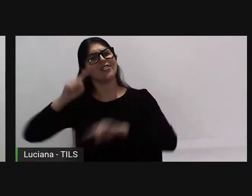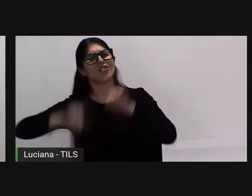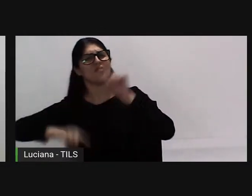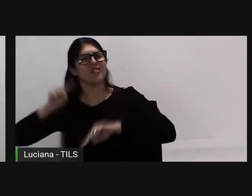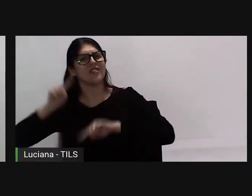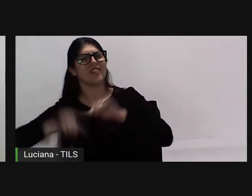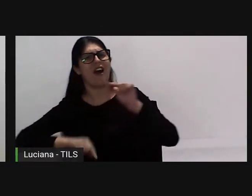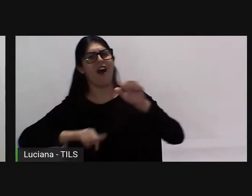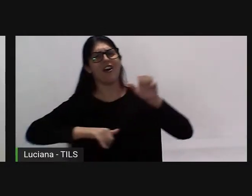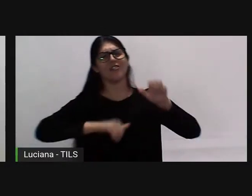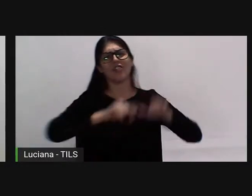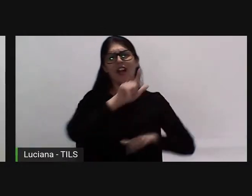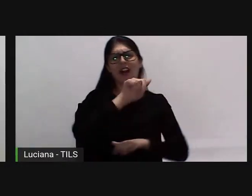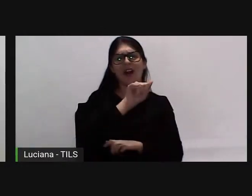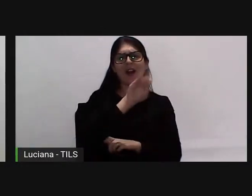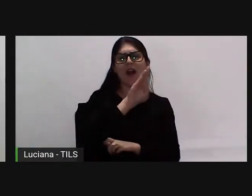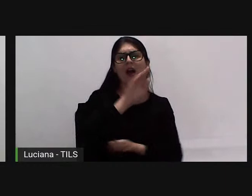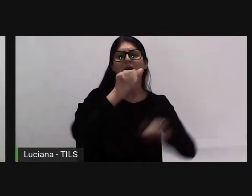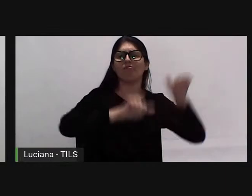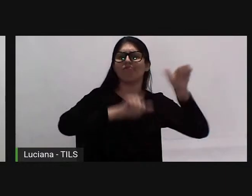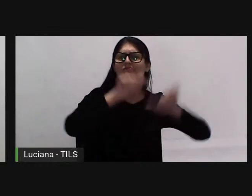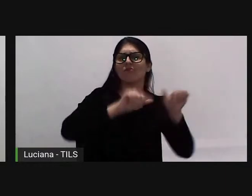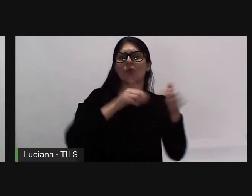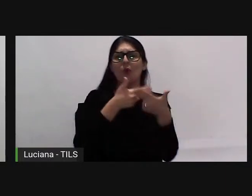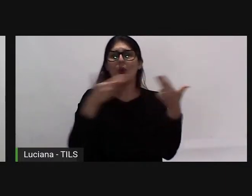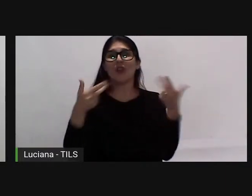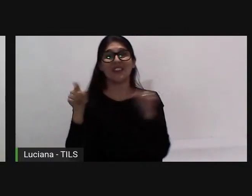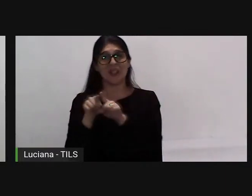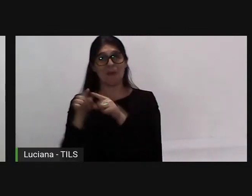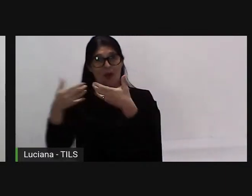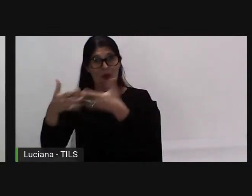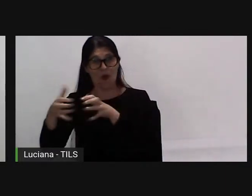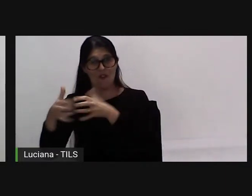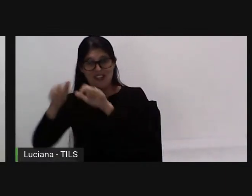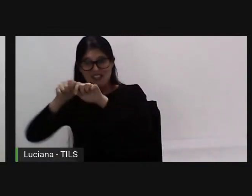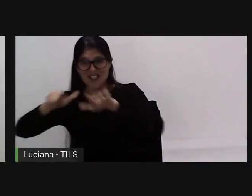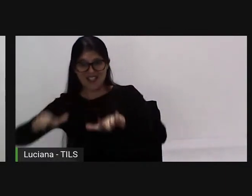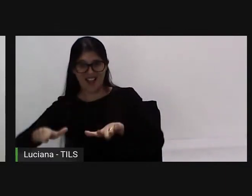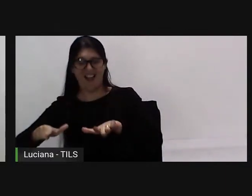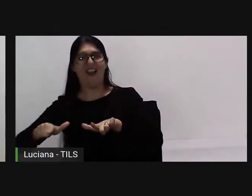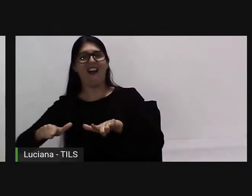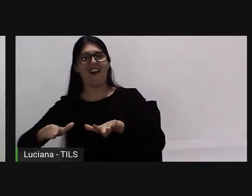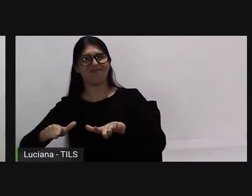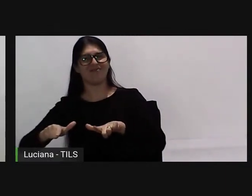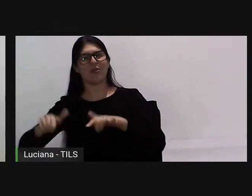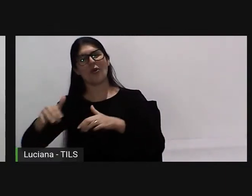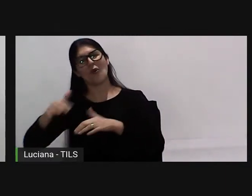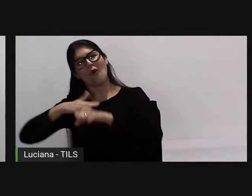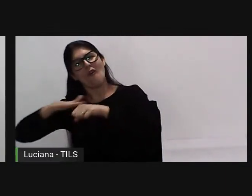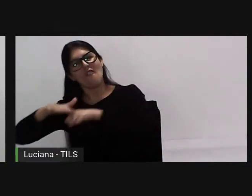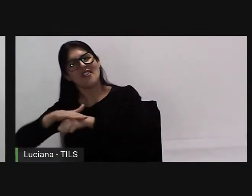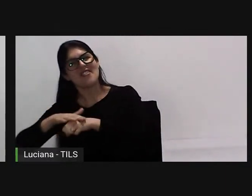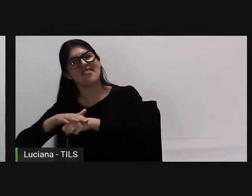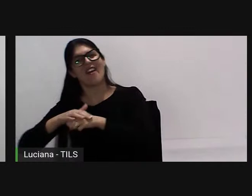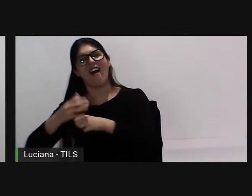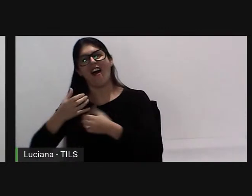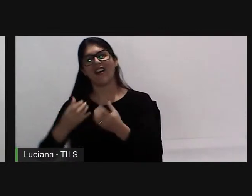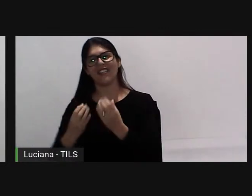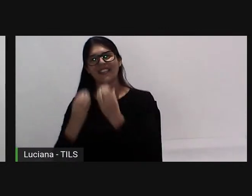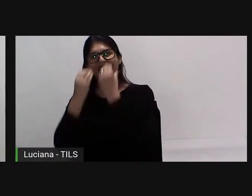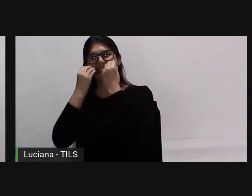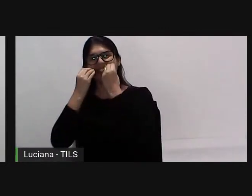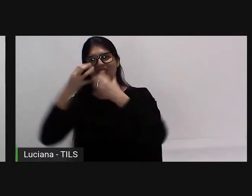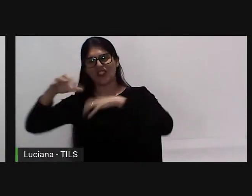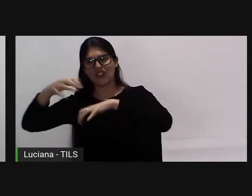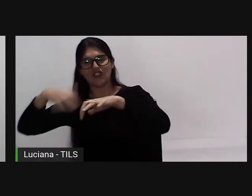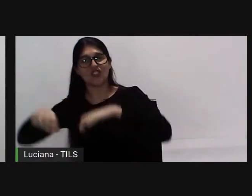e correr para a sala de convivências, onde sempre tinha alguém para dividir o lanche. Saudade dos amigos da